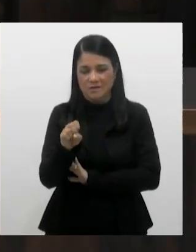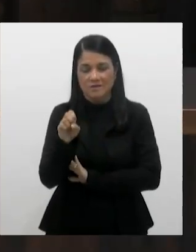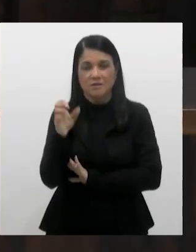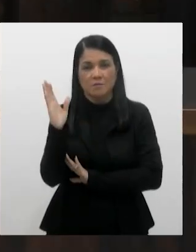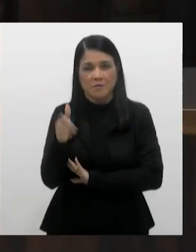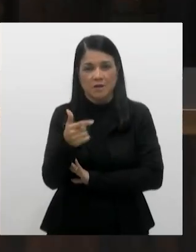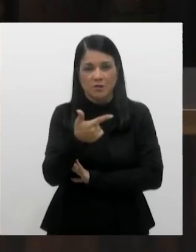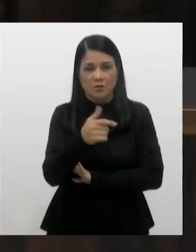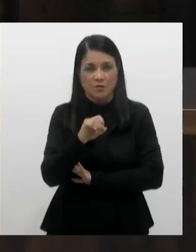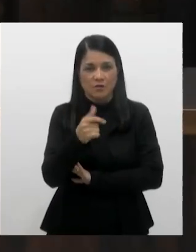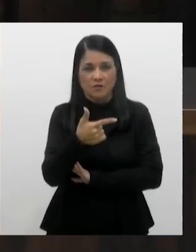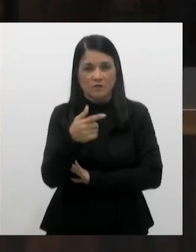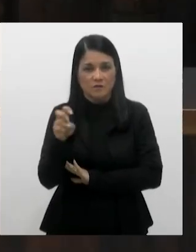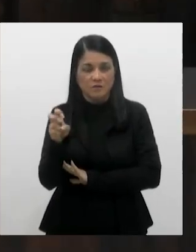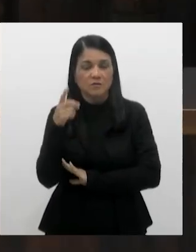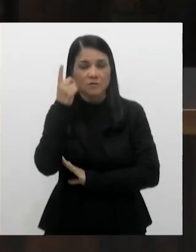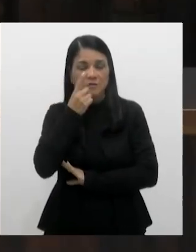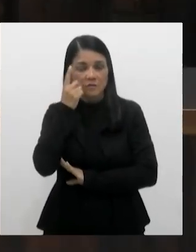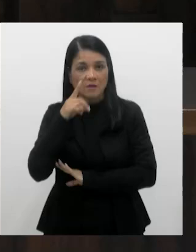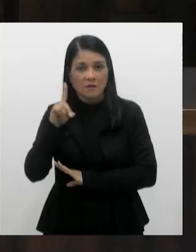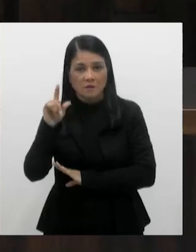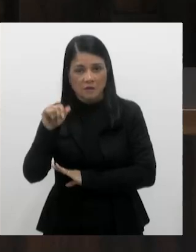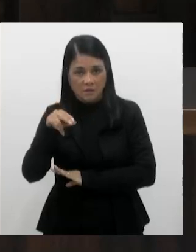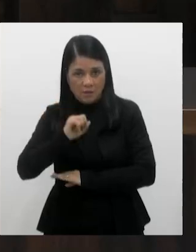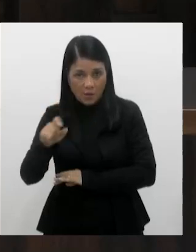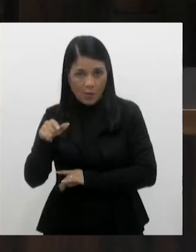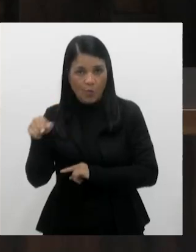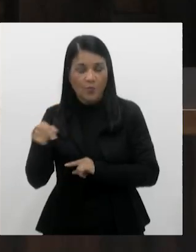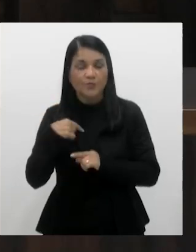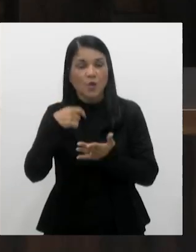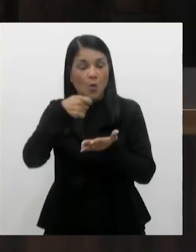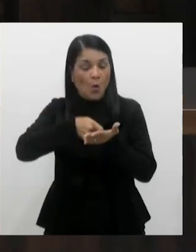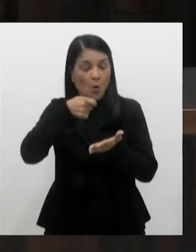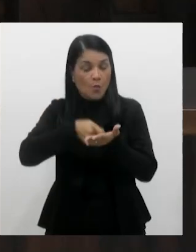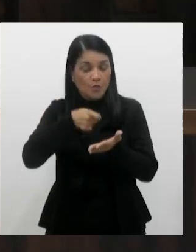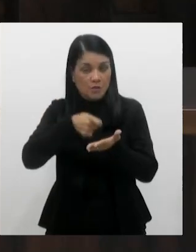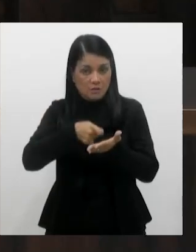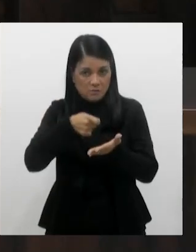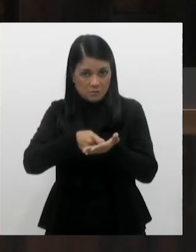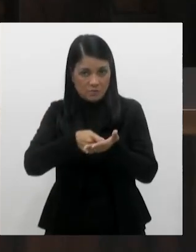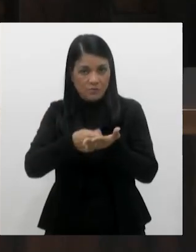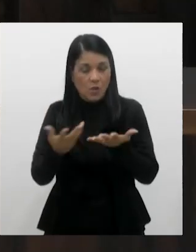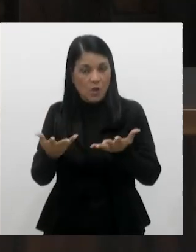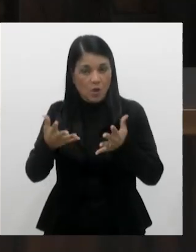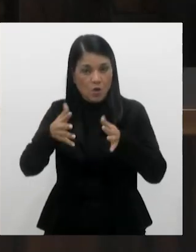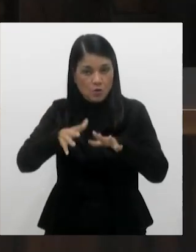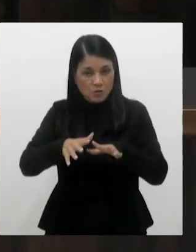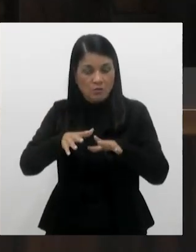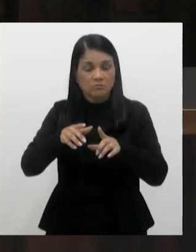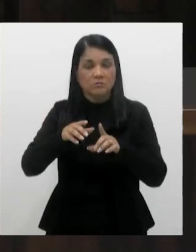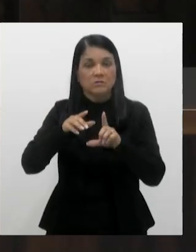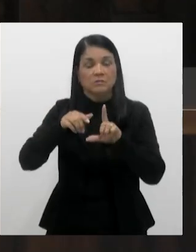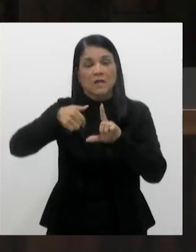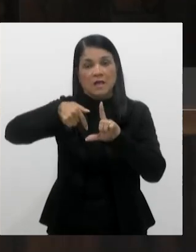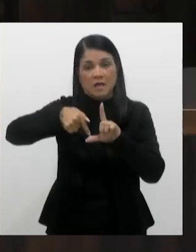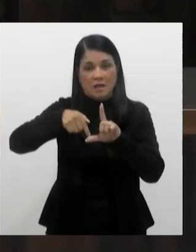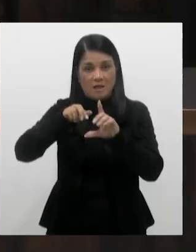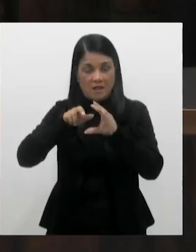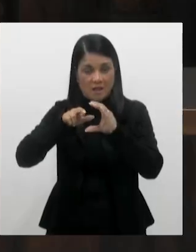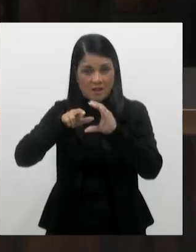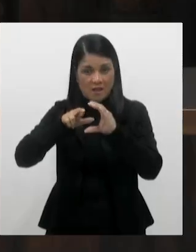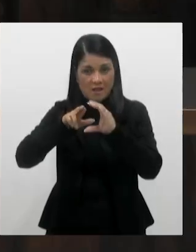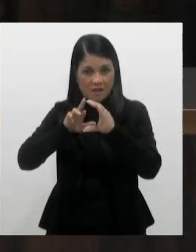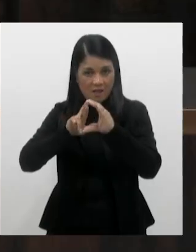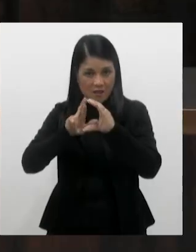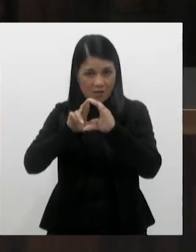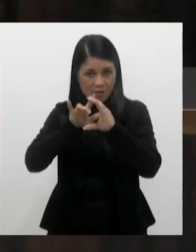6515/2025, de autoria do deputado Daniel Martins, que dispõe sobre a obrigatoriedade de inclusão de QR Code por lote em embalagens